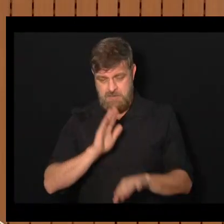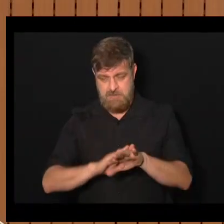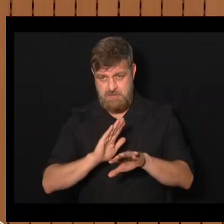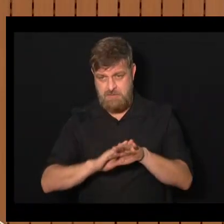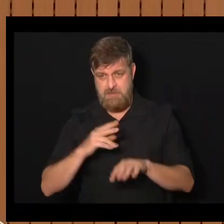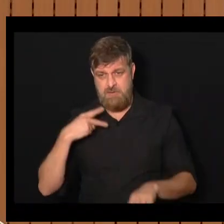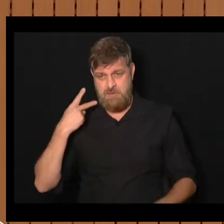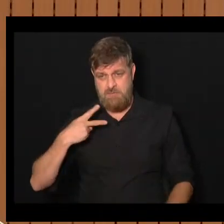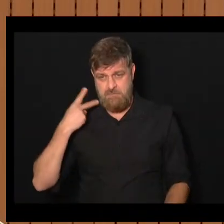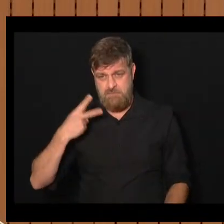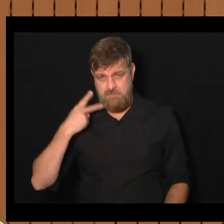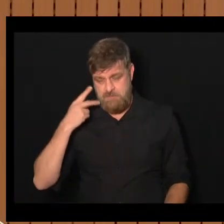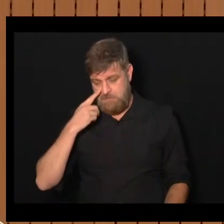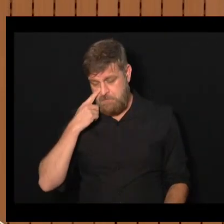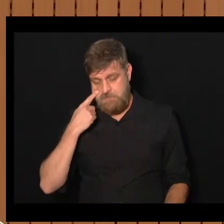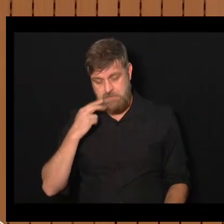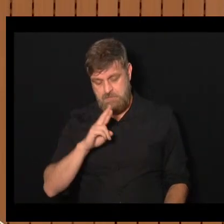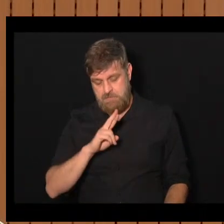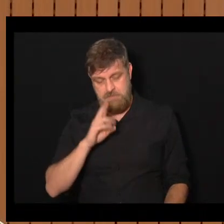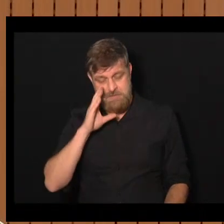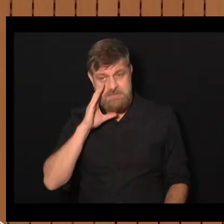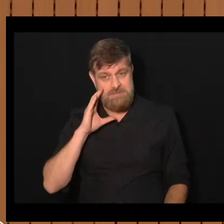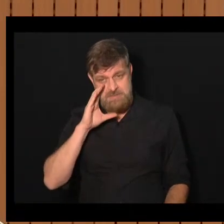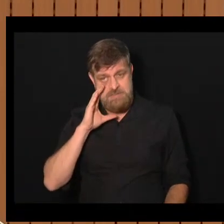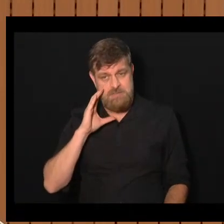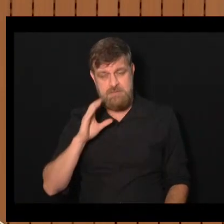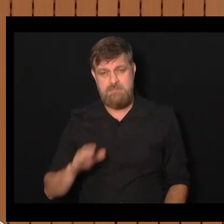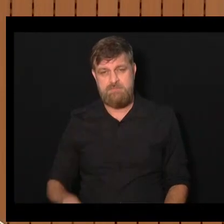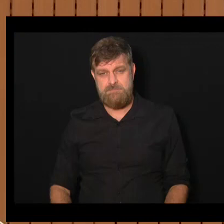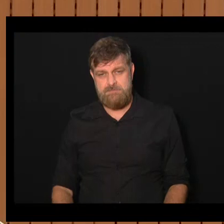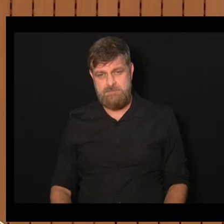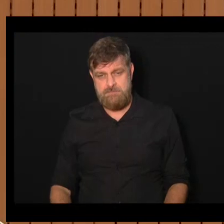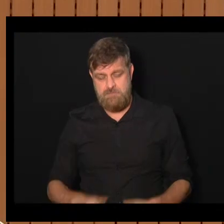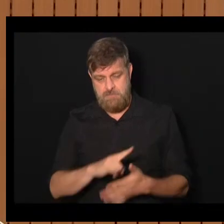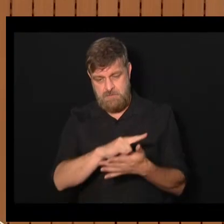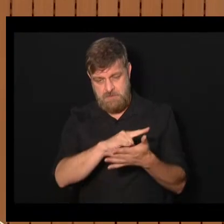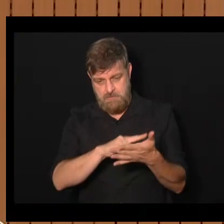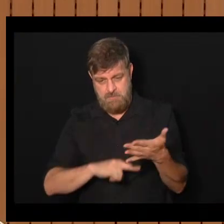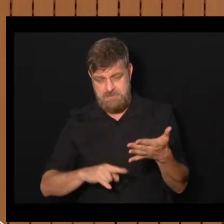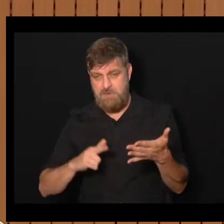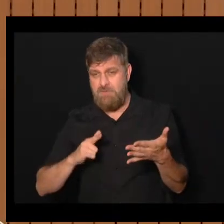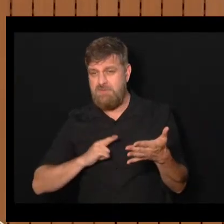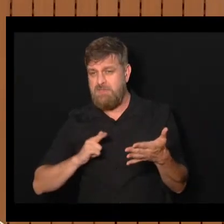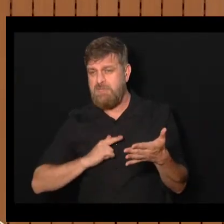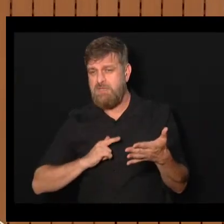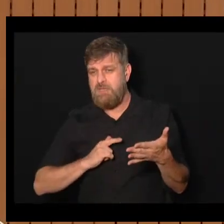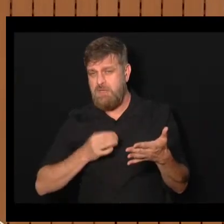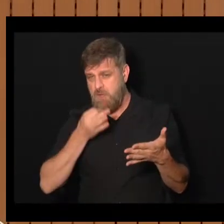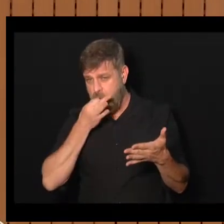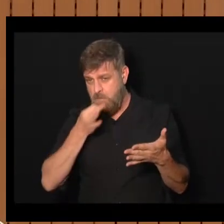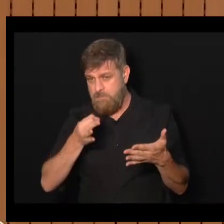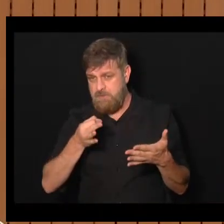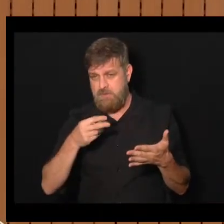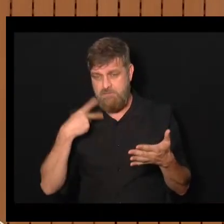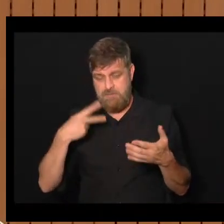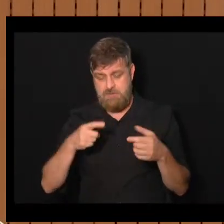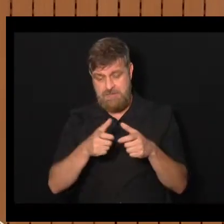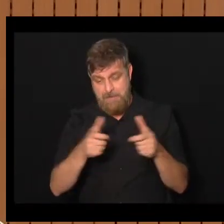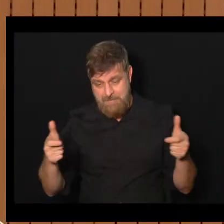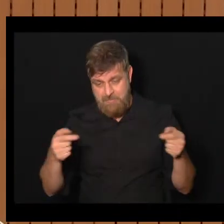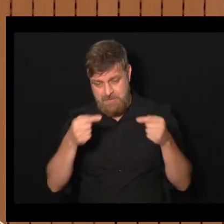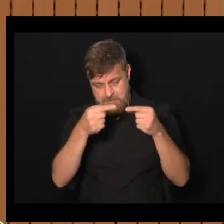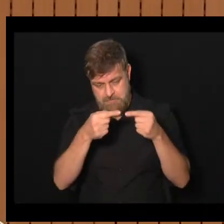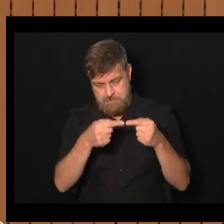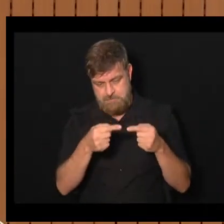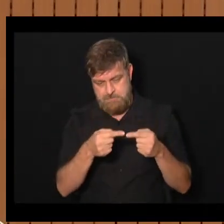nobre vereador Luiz Henrique Cirilo. A moção recebe parecer favorável por maioria, senhor presidente.